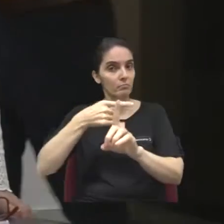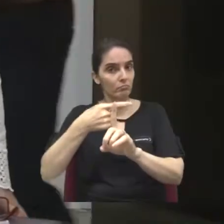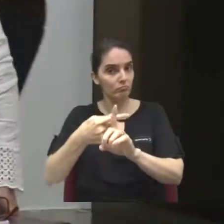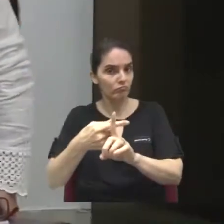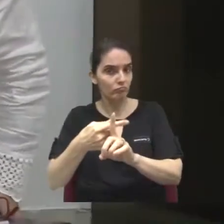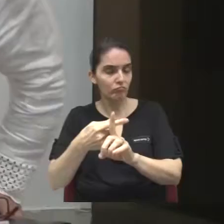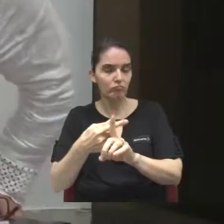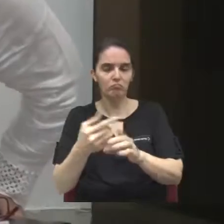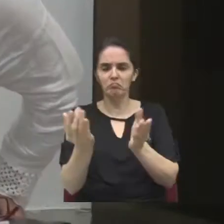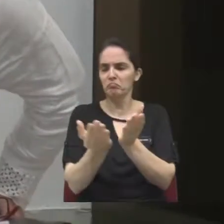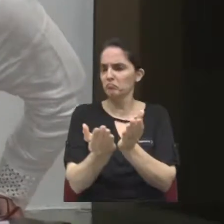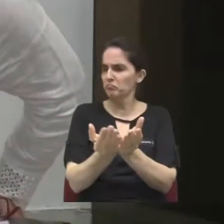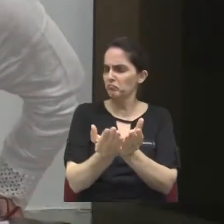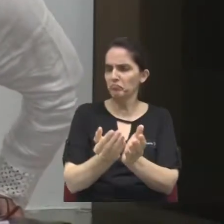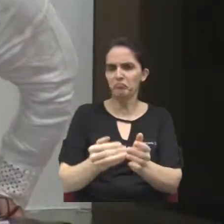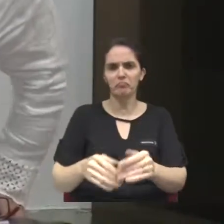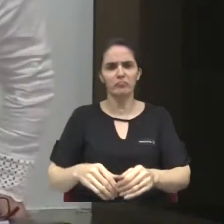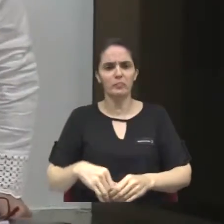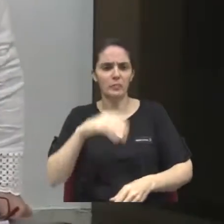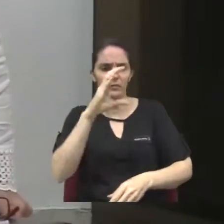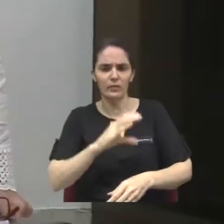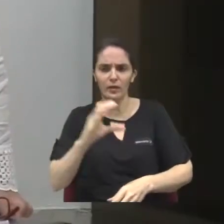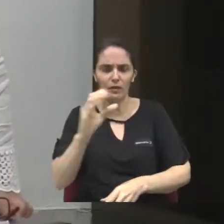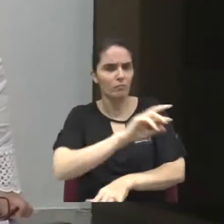fazem isso, e aqui cito o